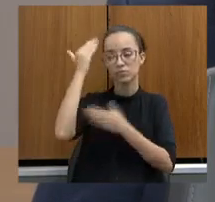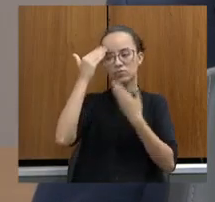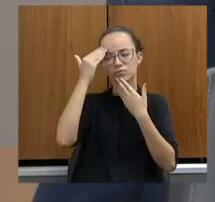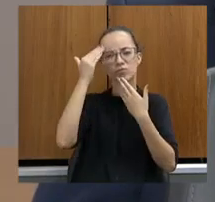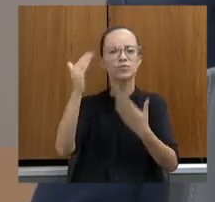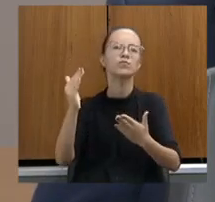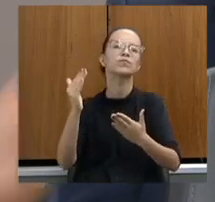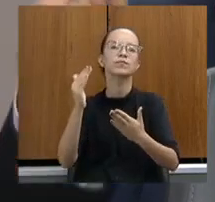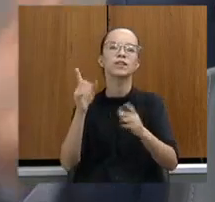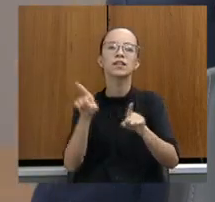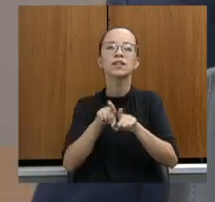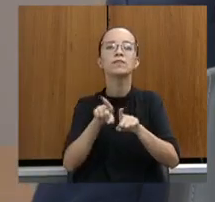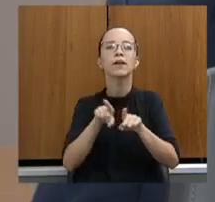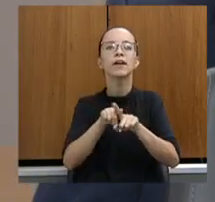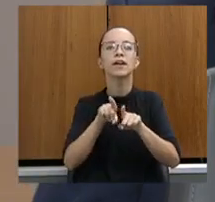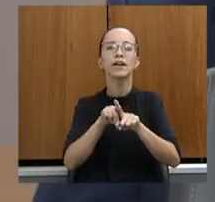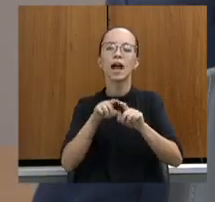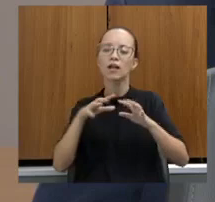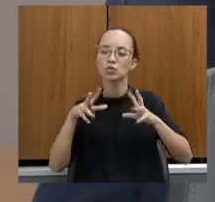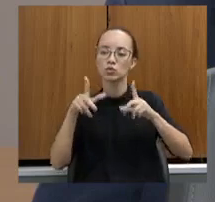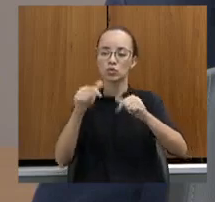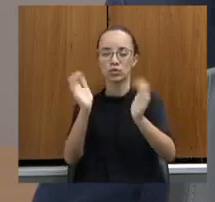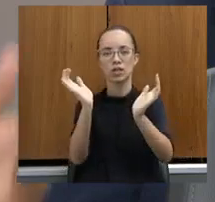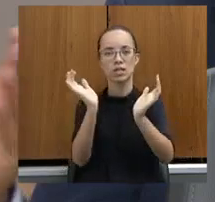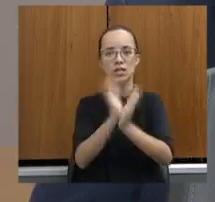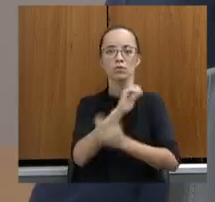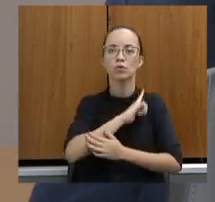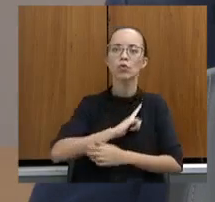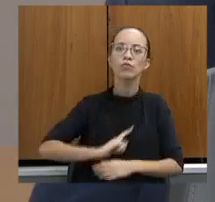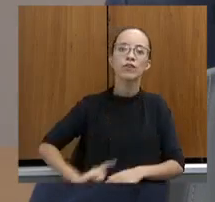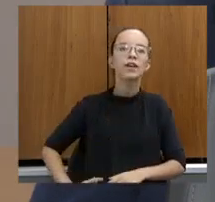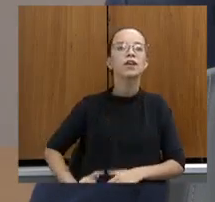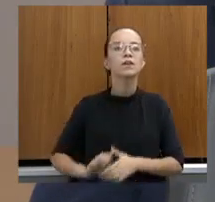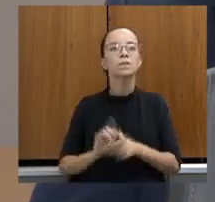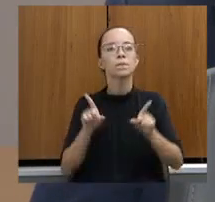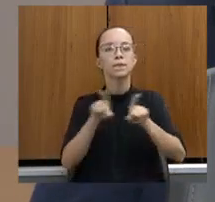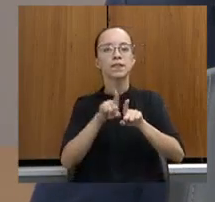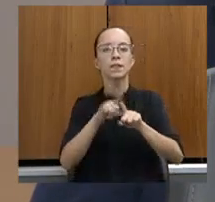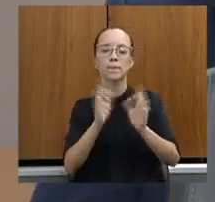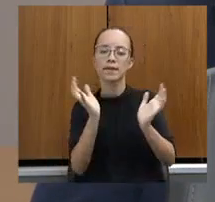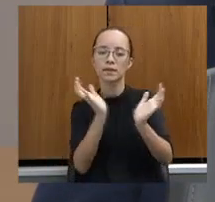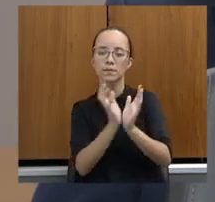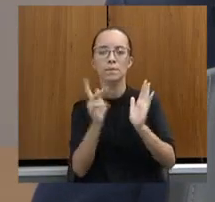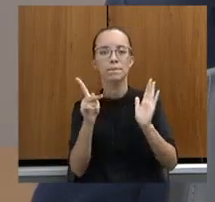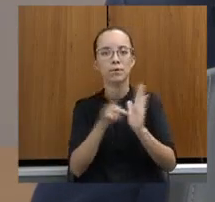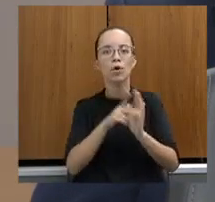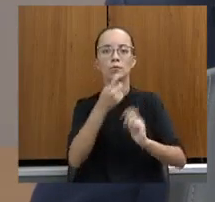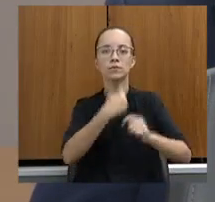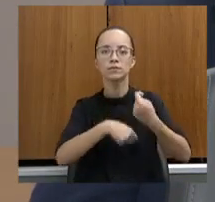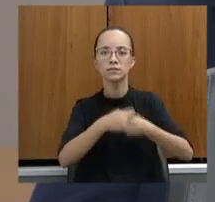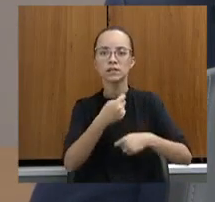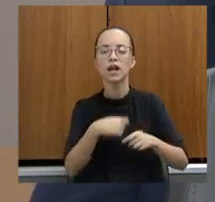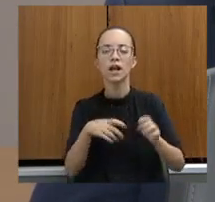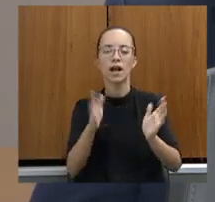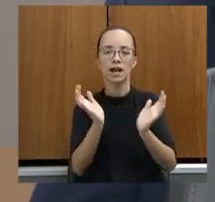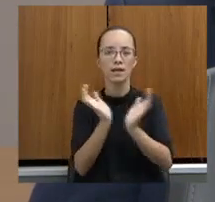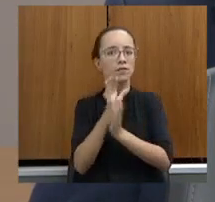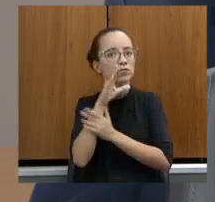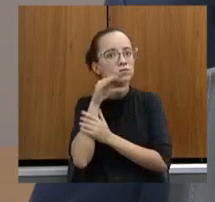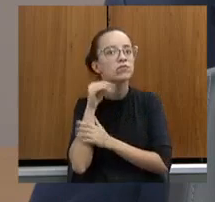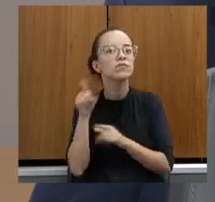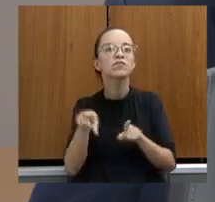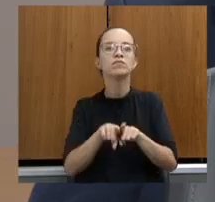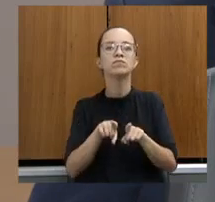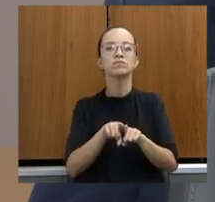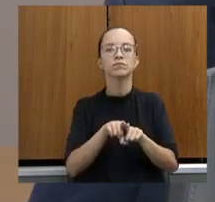da mesma forma extensivo a toda a equipe do governo aí toda a equipe da administração a todos os nossos servidores e